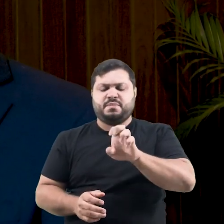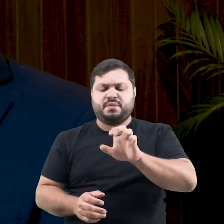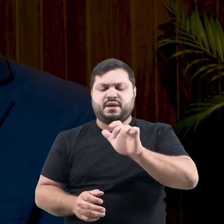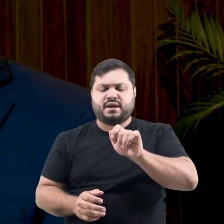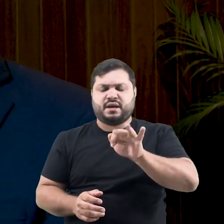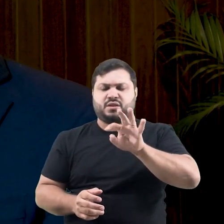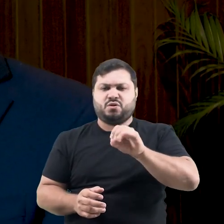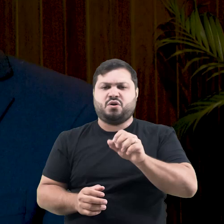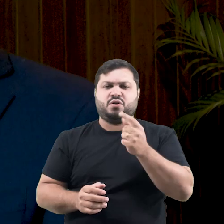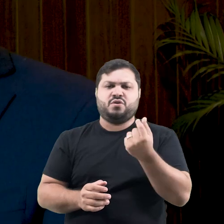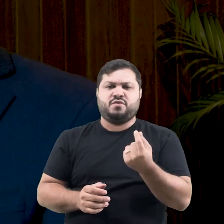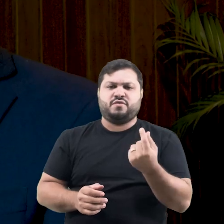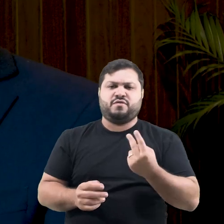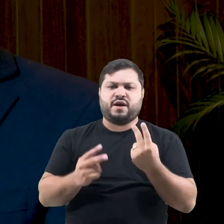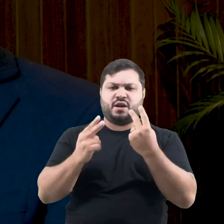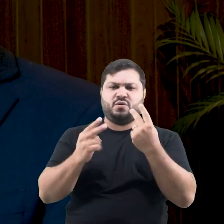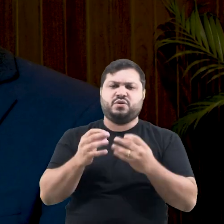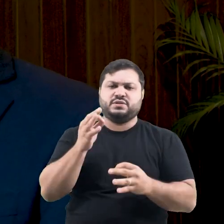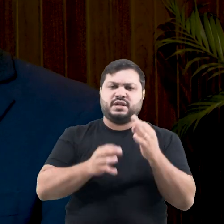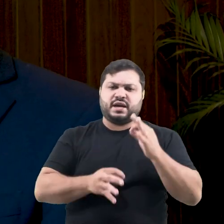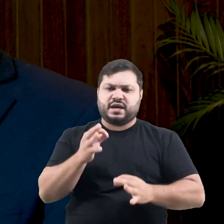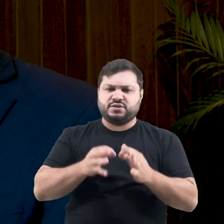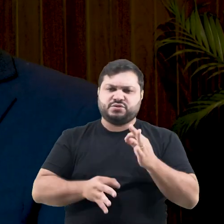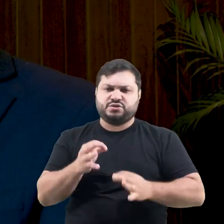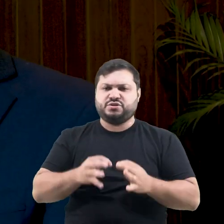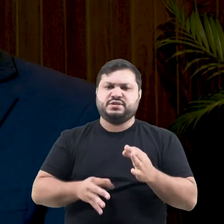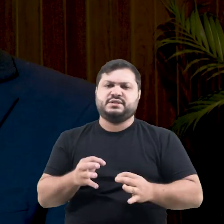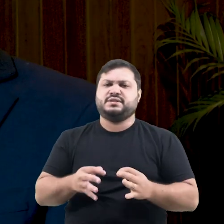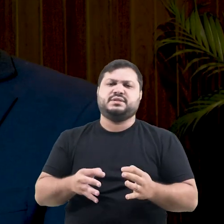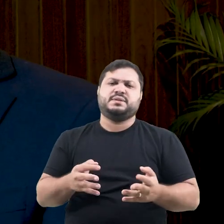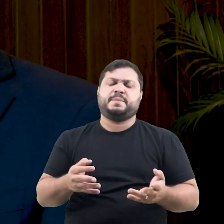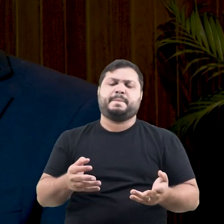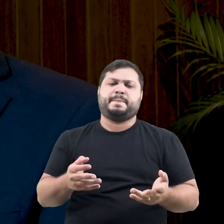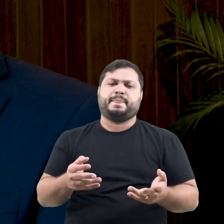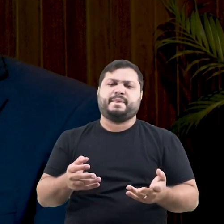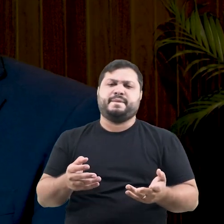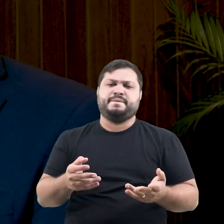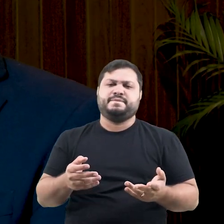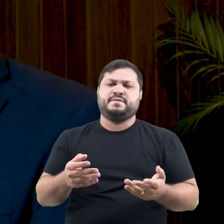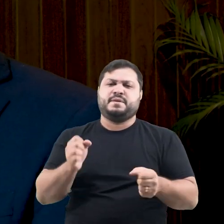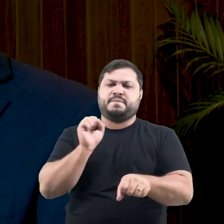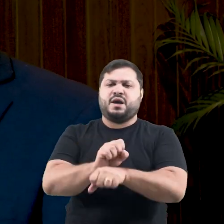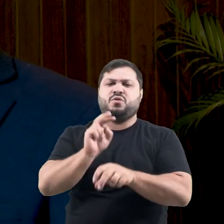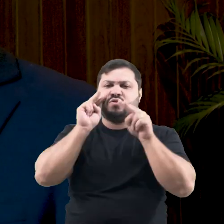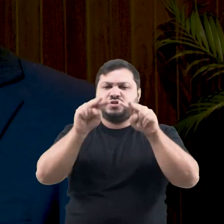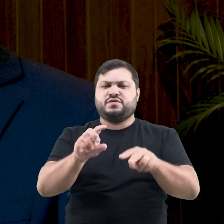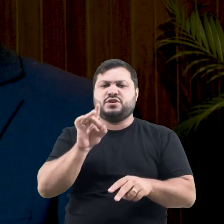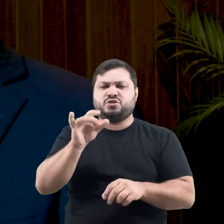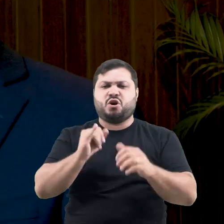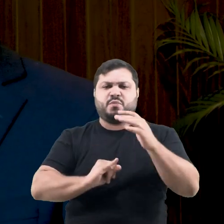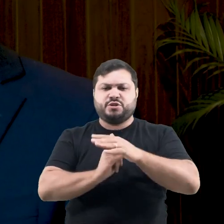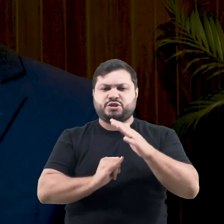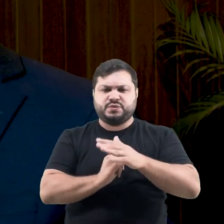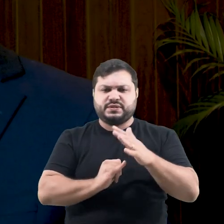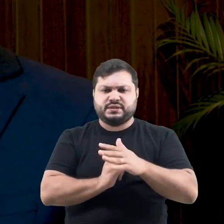os valores pagos. A Justiça há muito deixou de ser vista apenas como uma